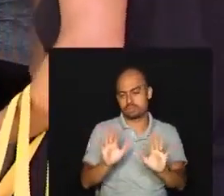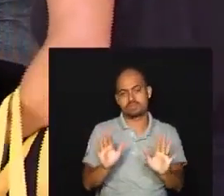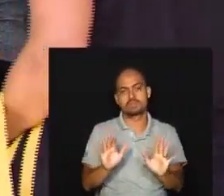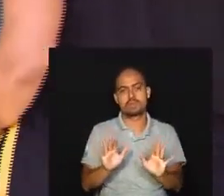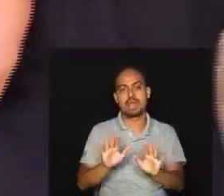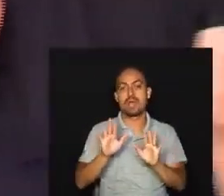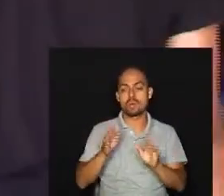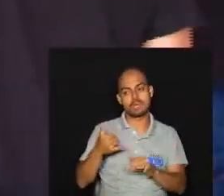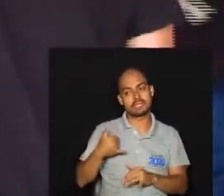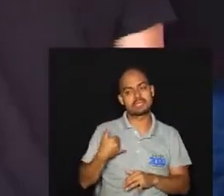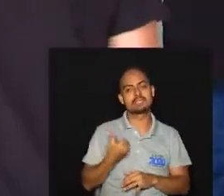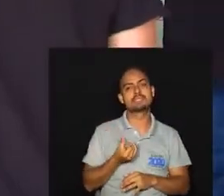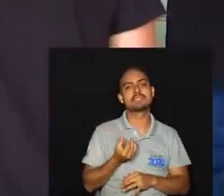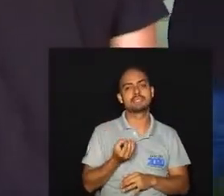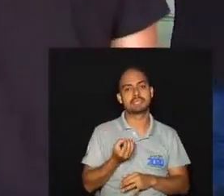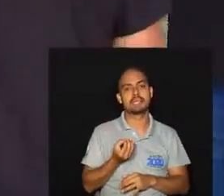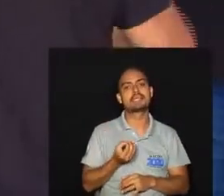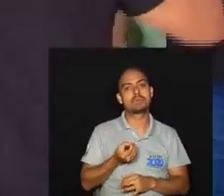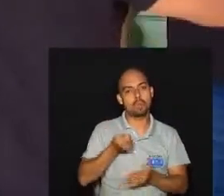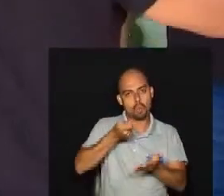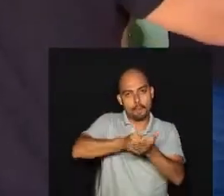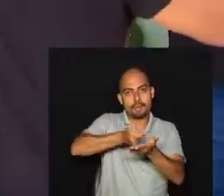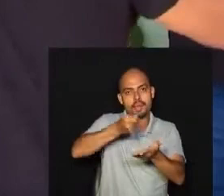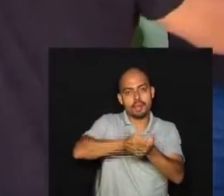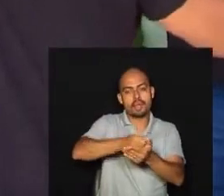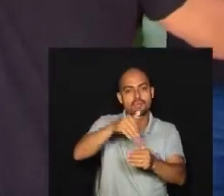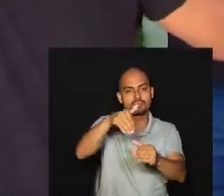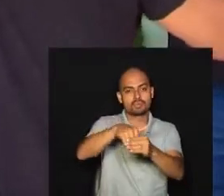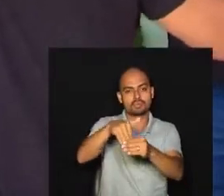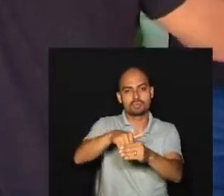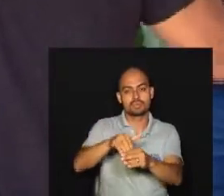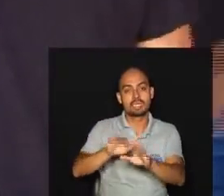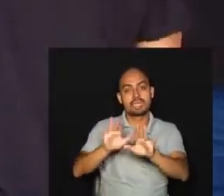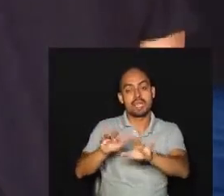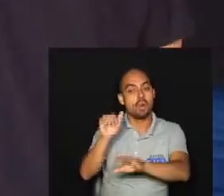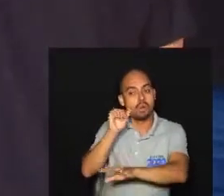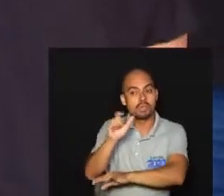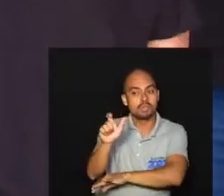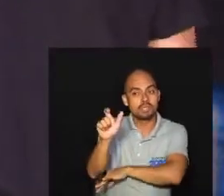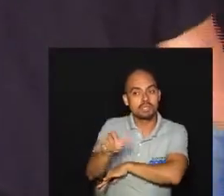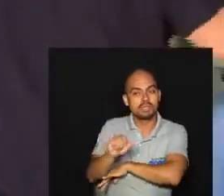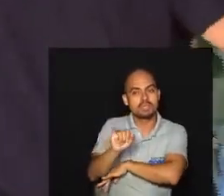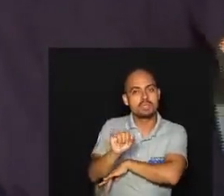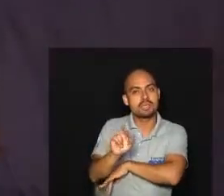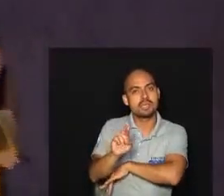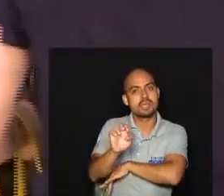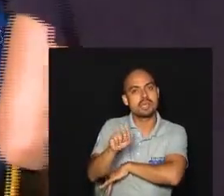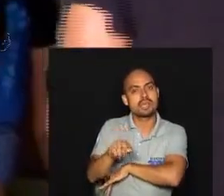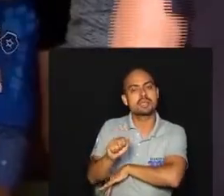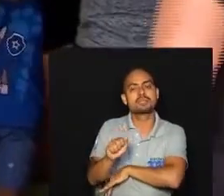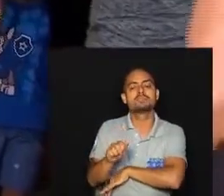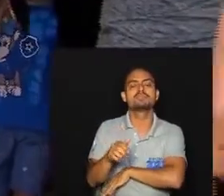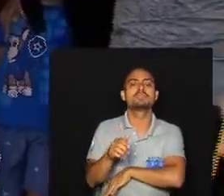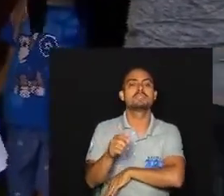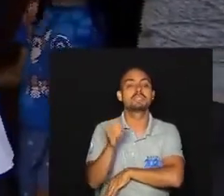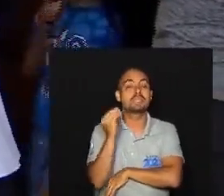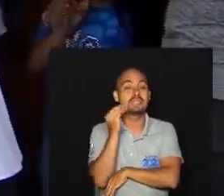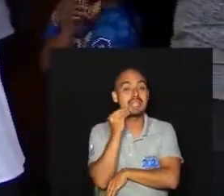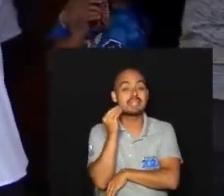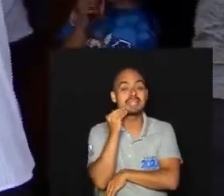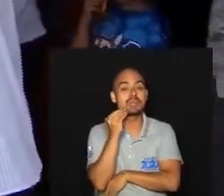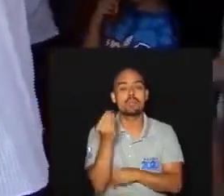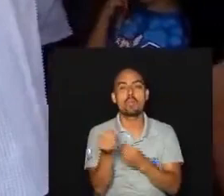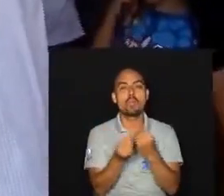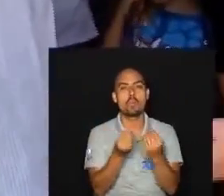60 anos, elas têm essa obrigatoriedade. E a dona Irene está tentando descobrir aqui na escola do